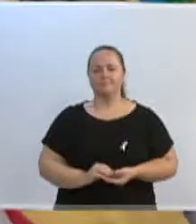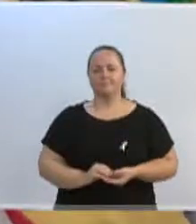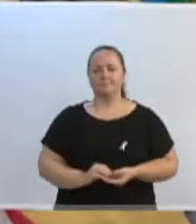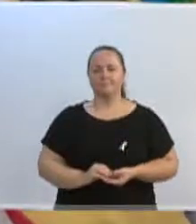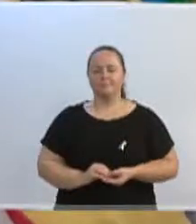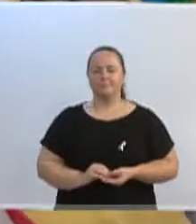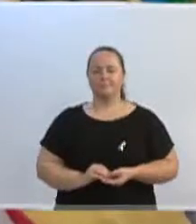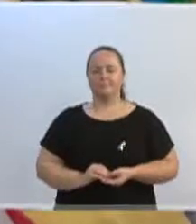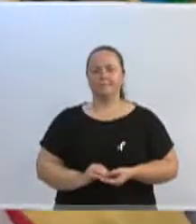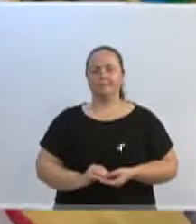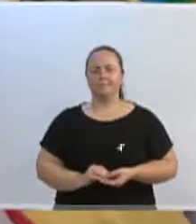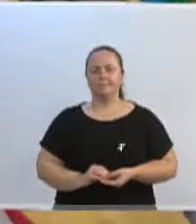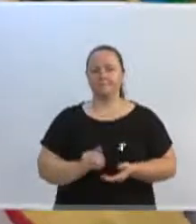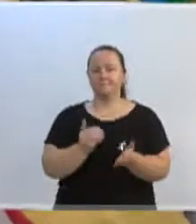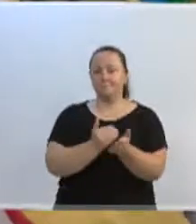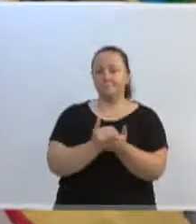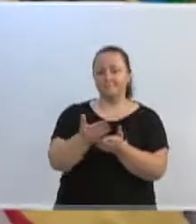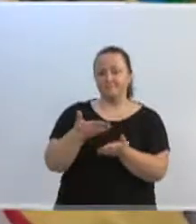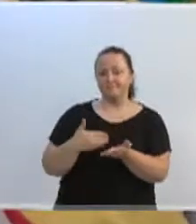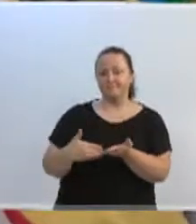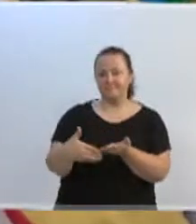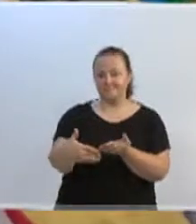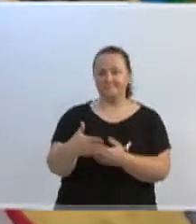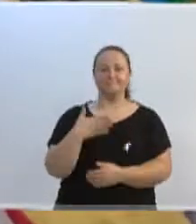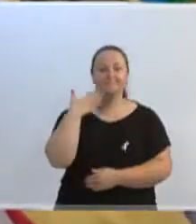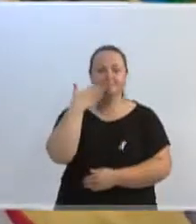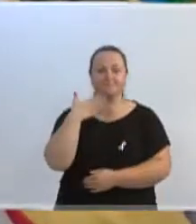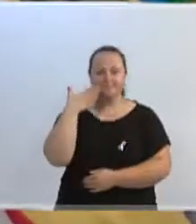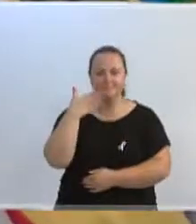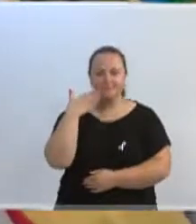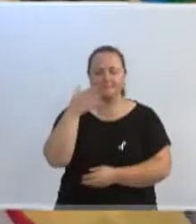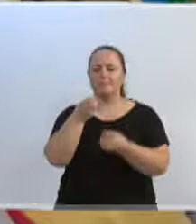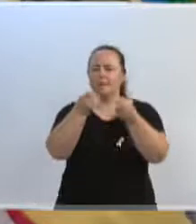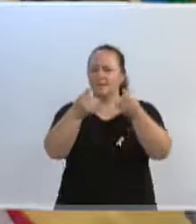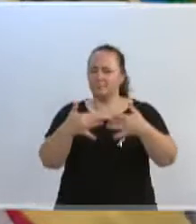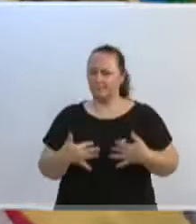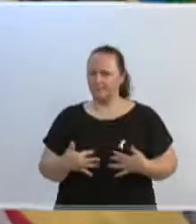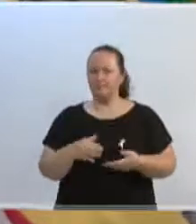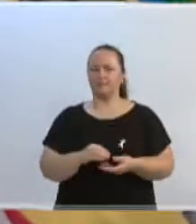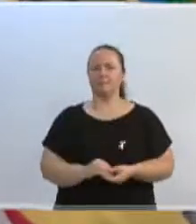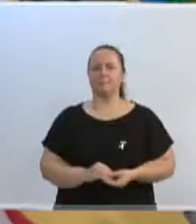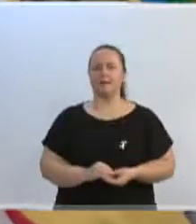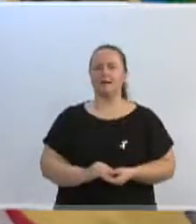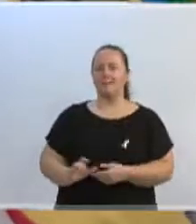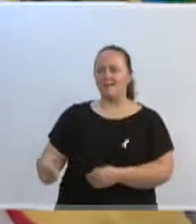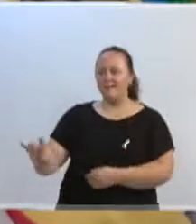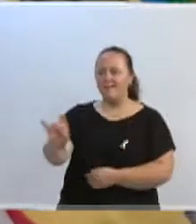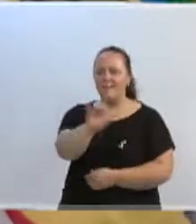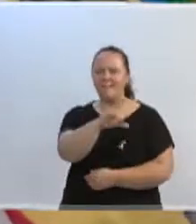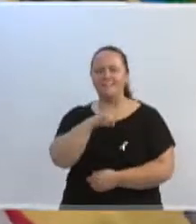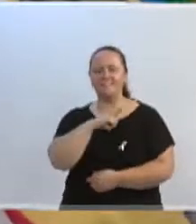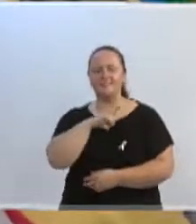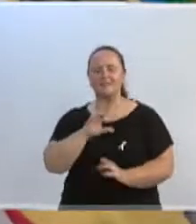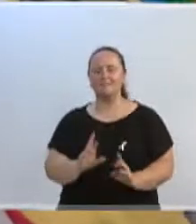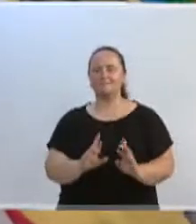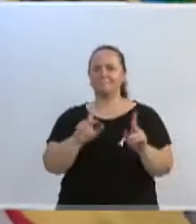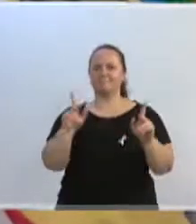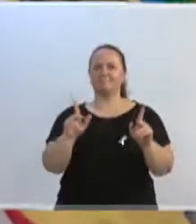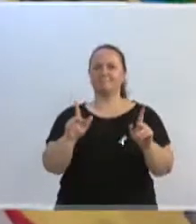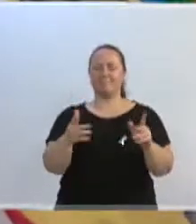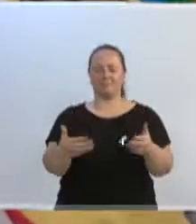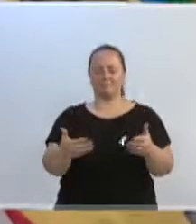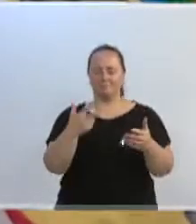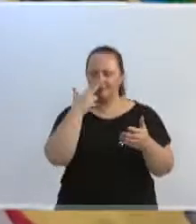Eu gostaria de iniciar o meu pronunciamento, então, dizendo que as diferenças enriquecem a vida de